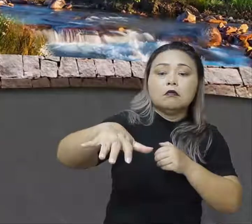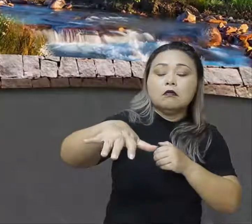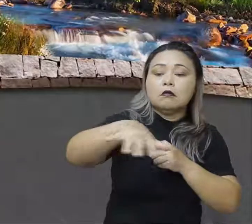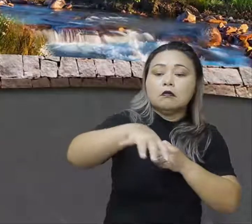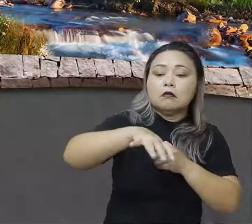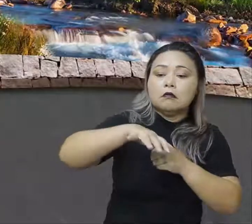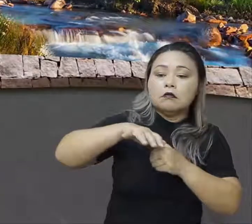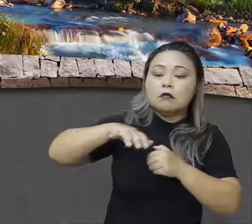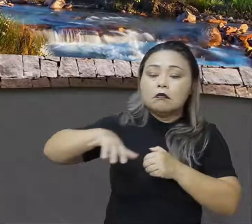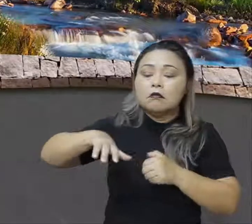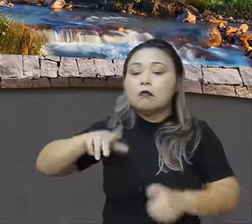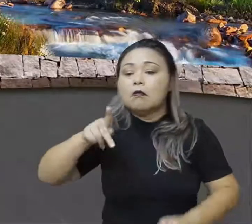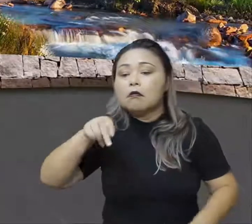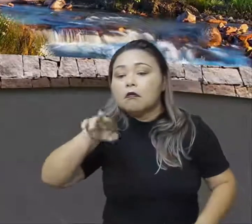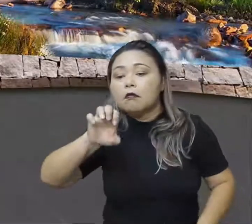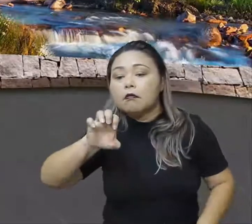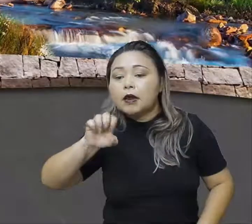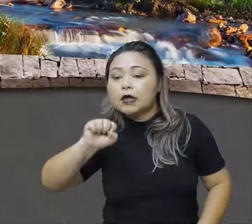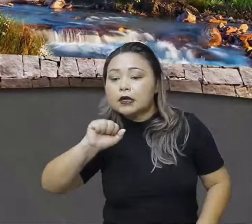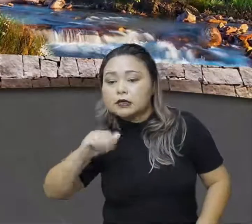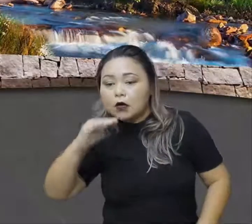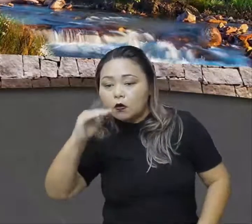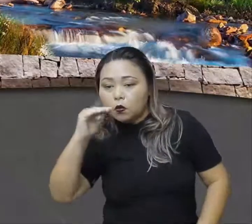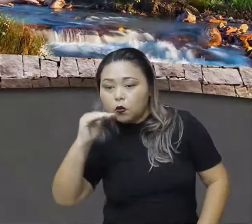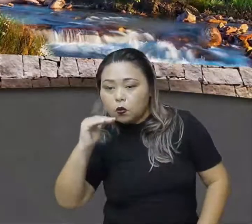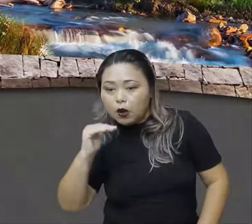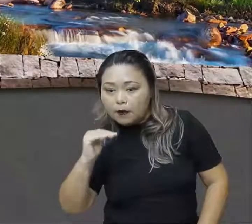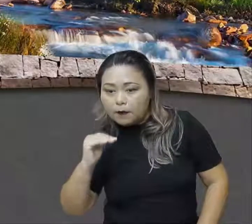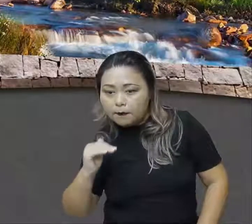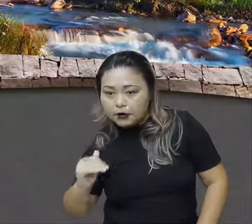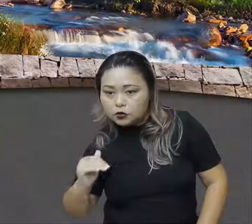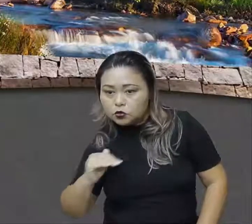camada do pré-sal, abaixo, certo?